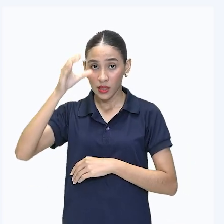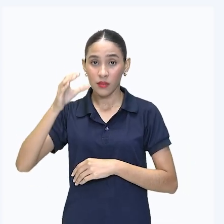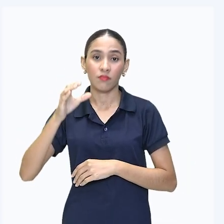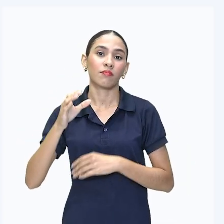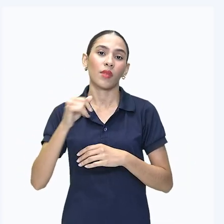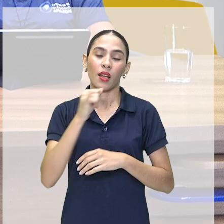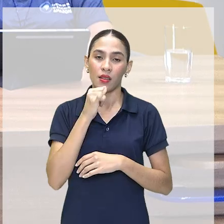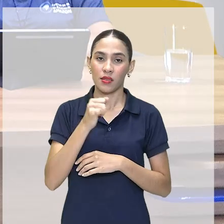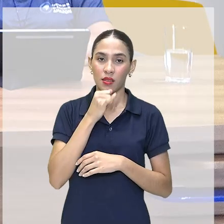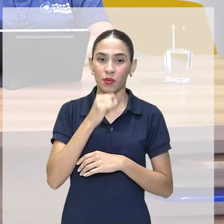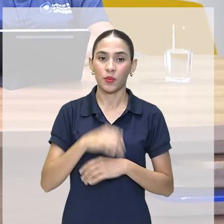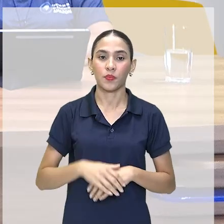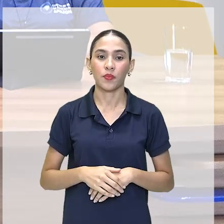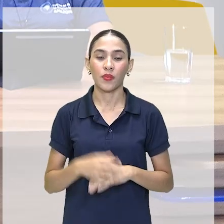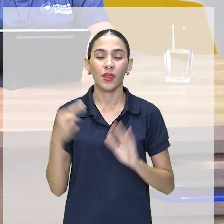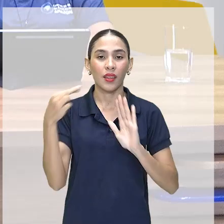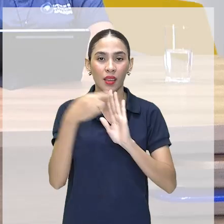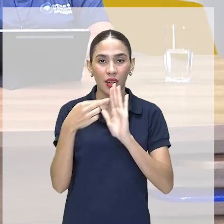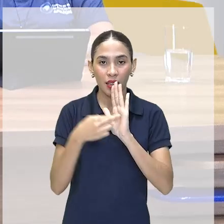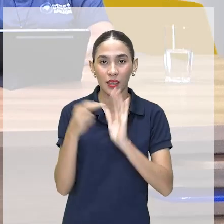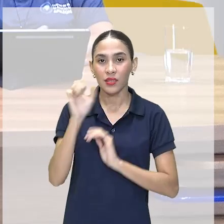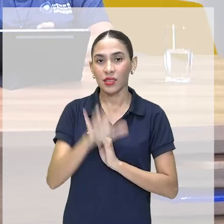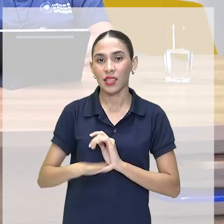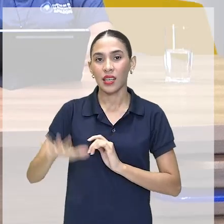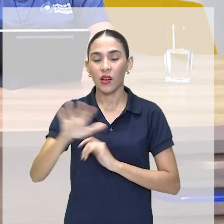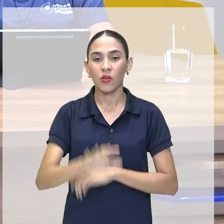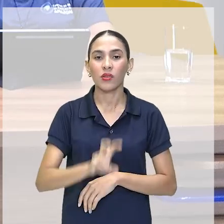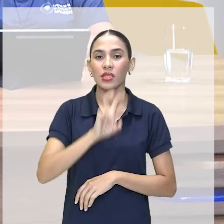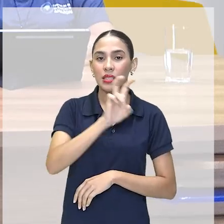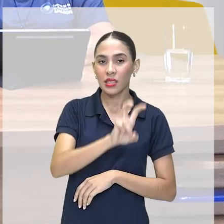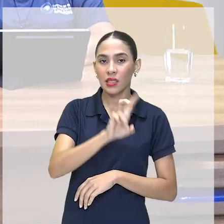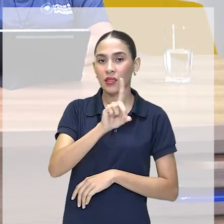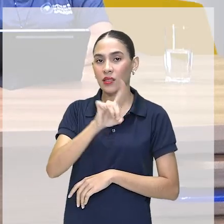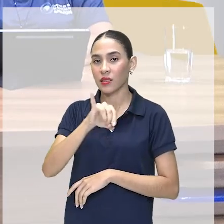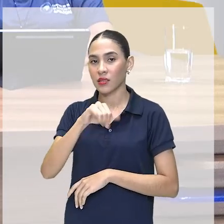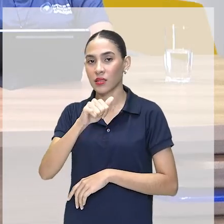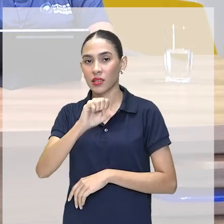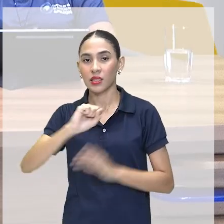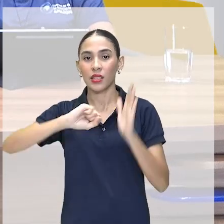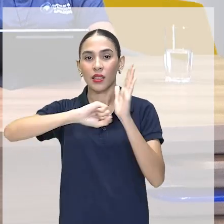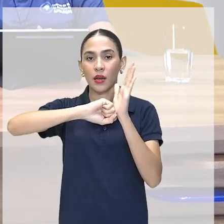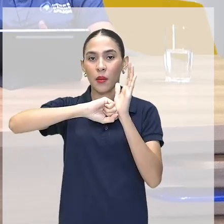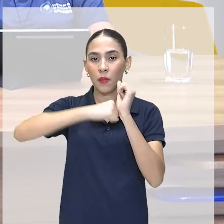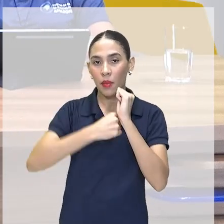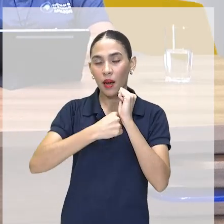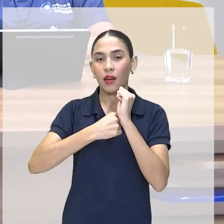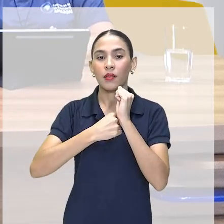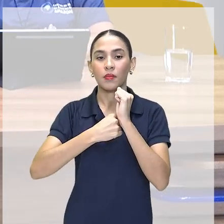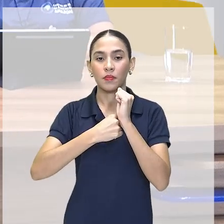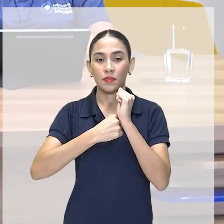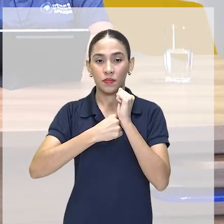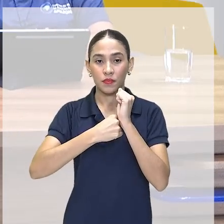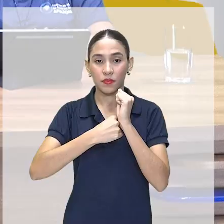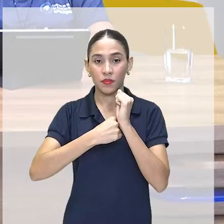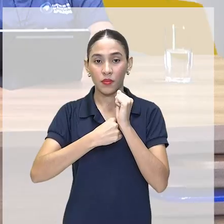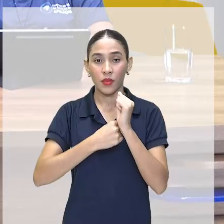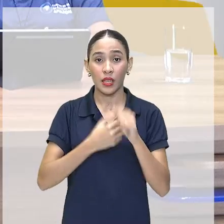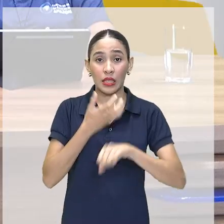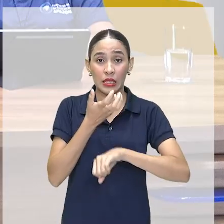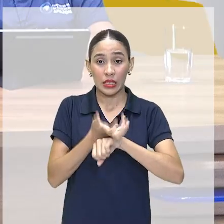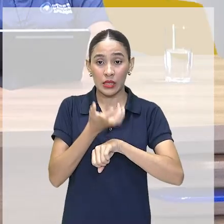seja, aquela nossa velha regra, né, de 5 dias haver o bloqueio do conteúdo,